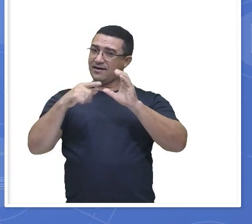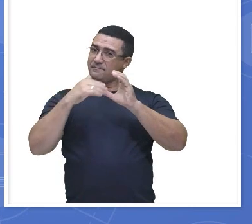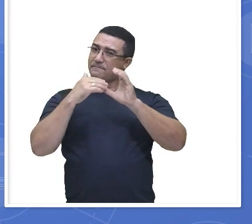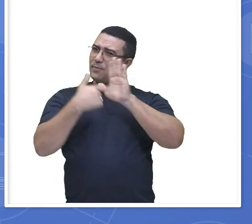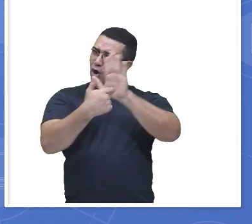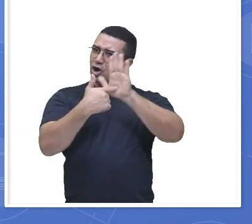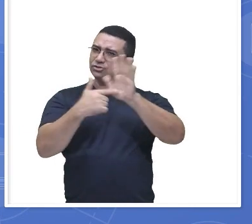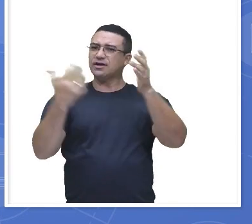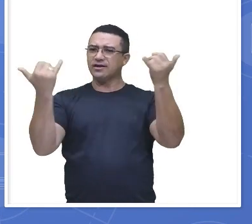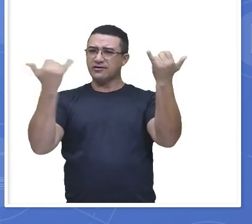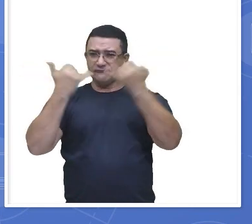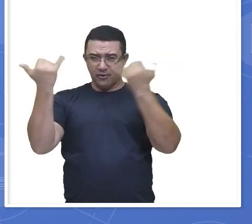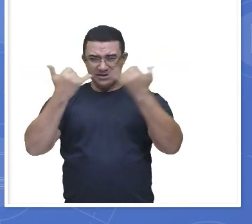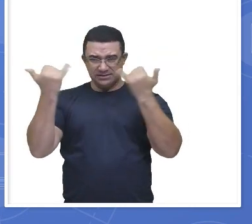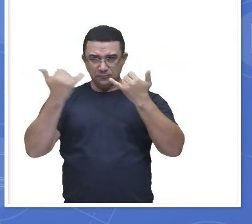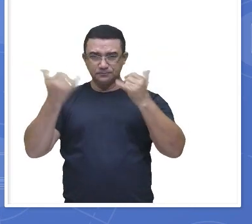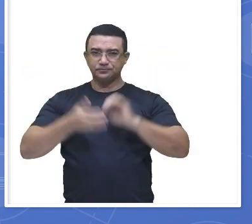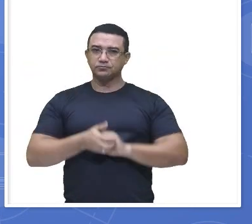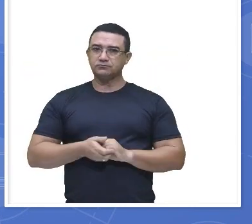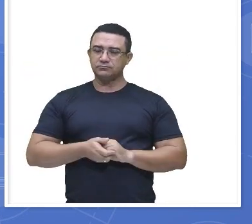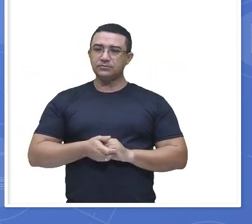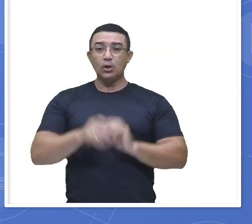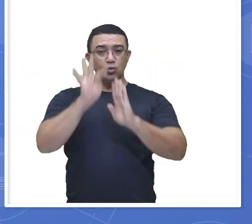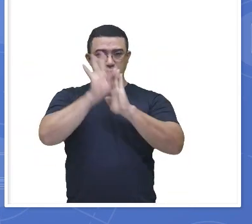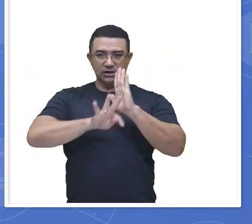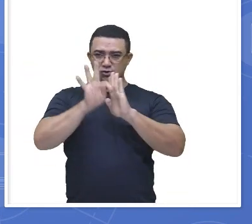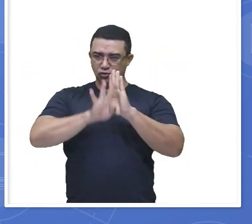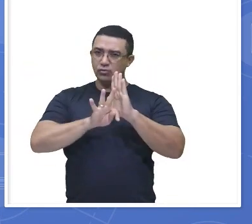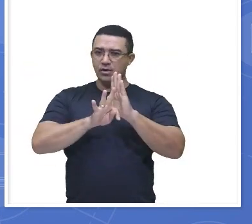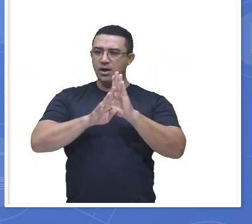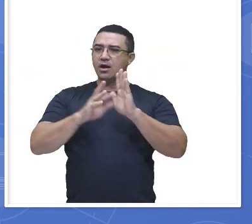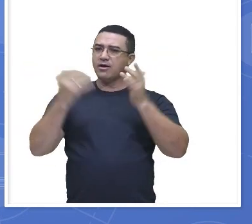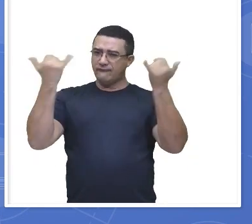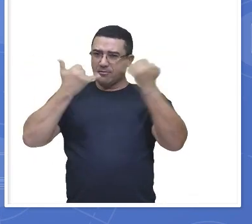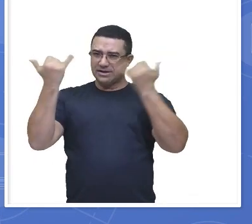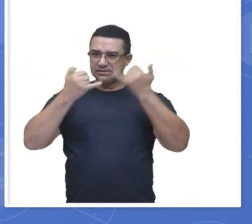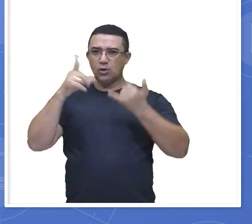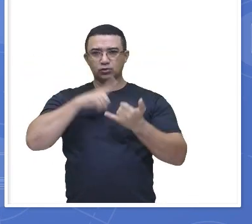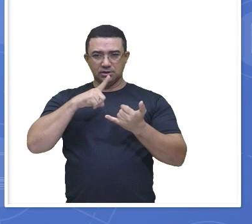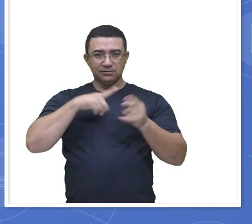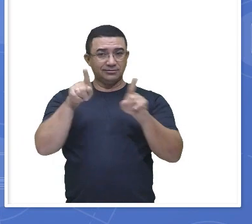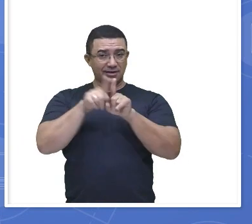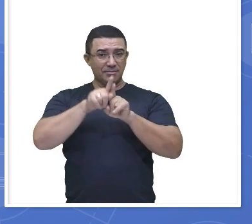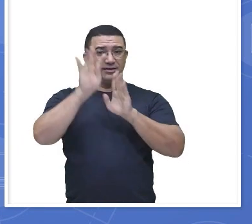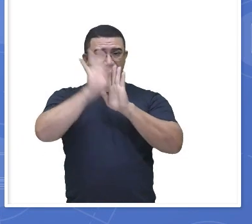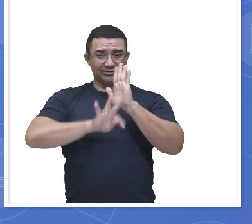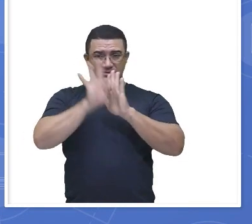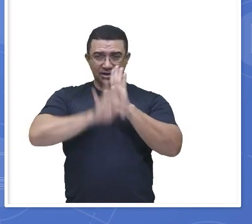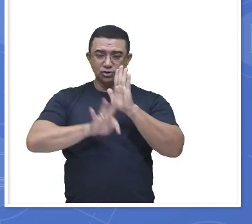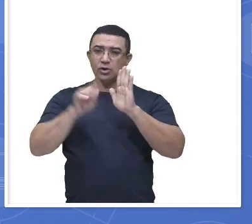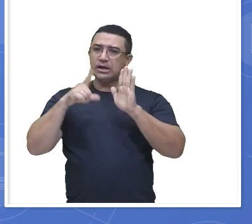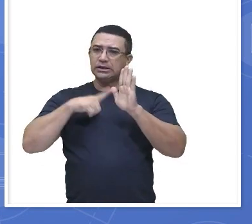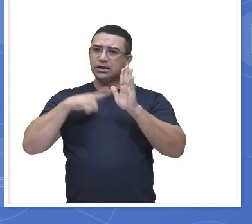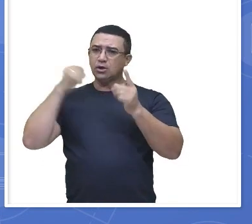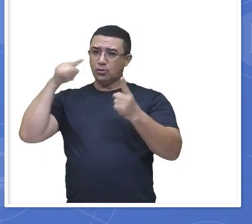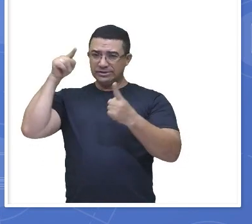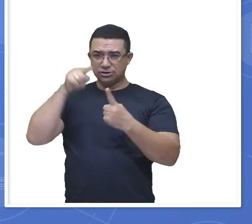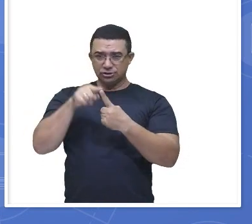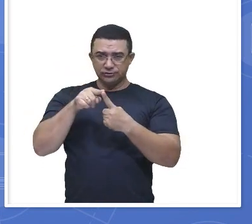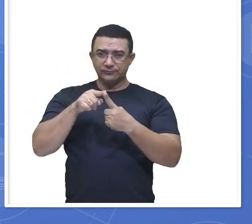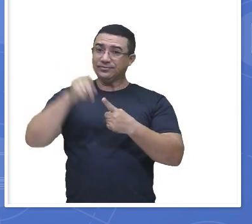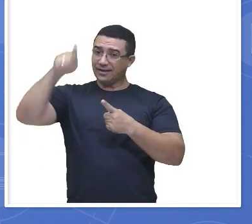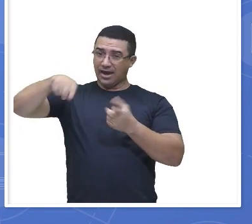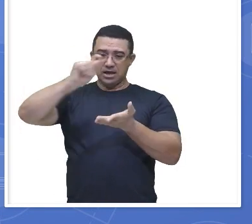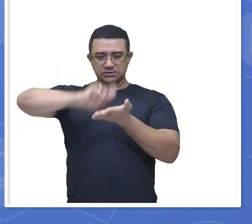Ele sempre vai carregar consigo alguma informação, mas não somente. Textos também são carregados de intenção. Eles são